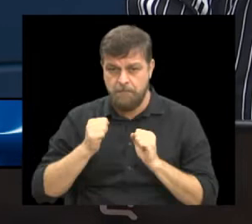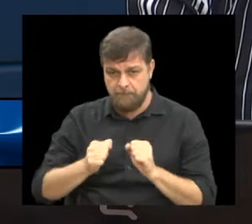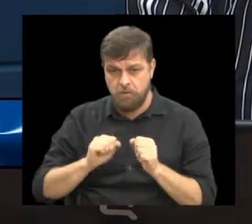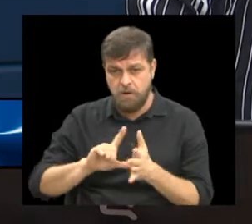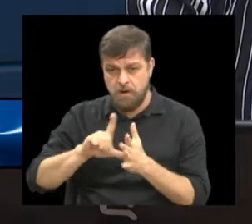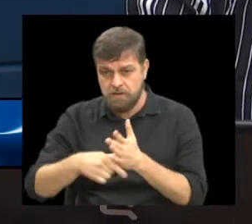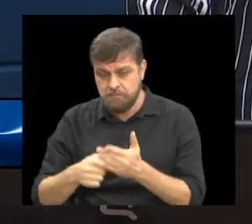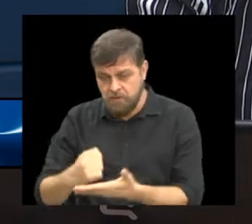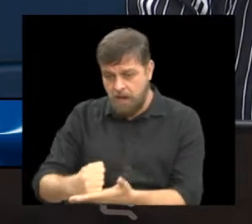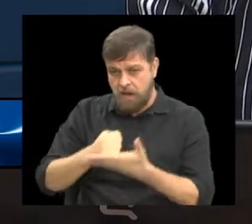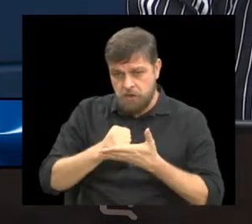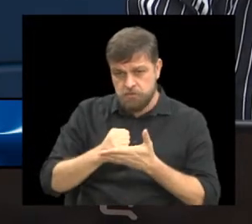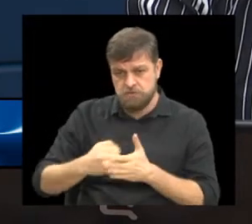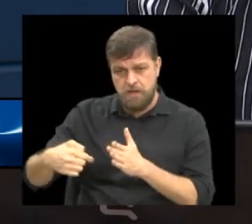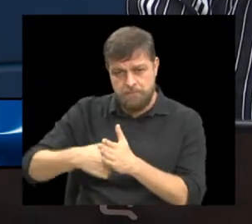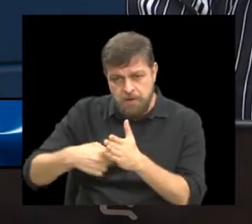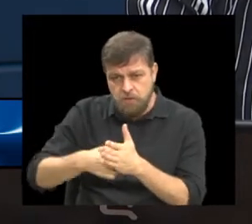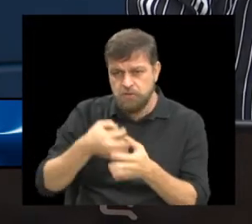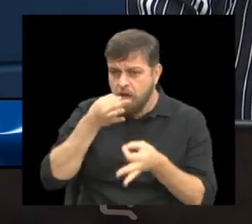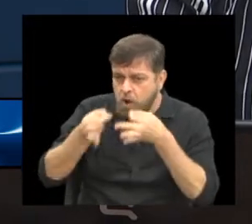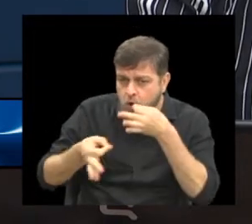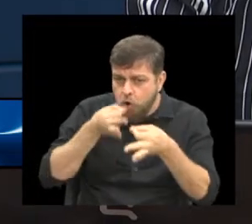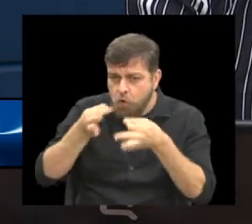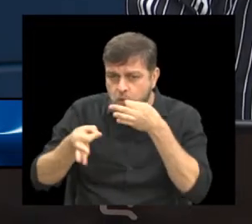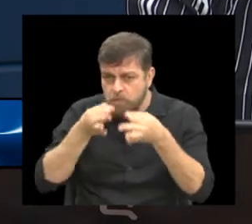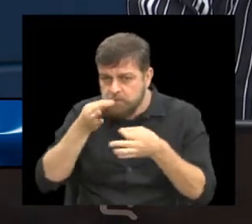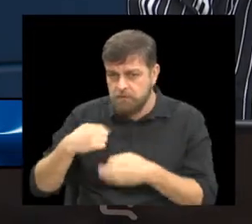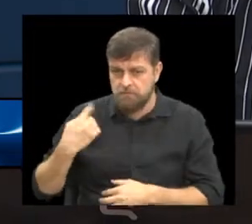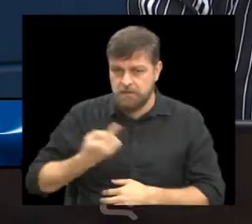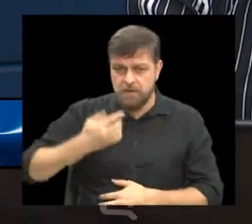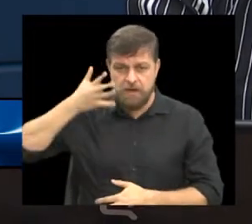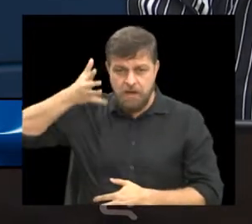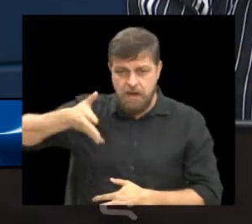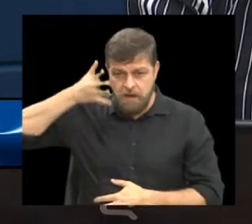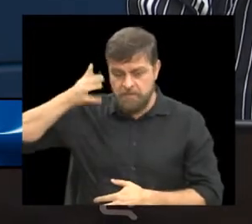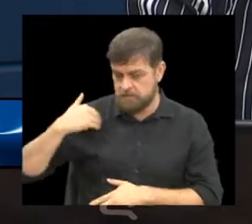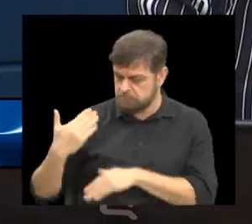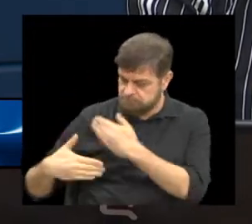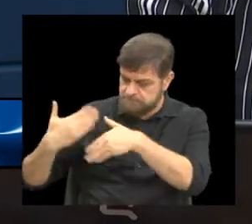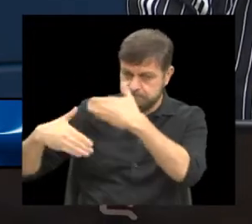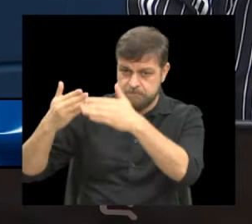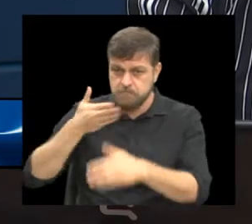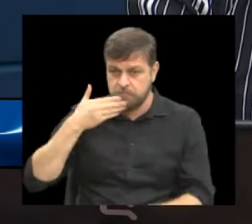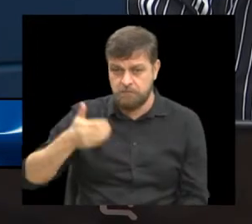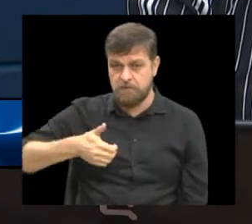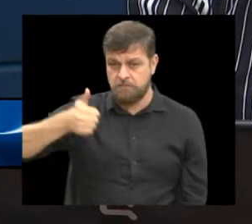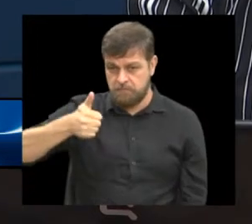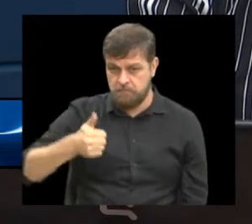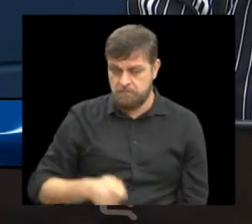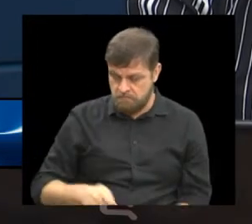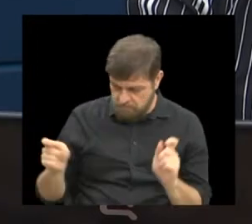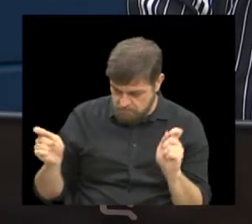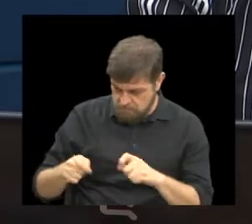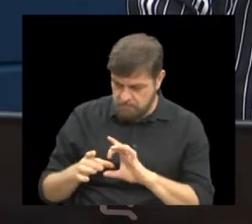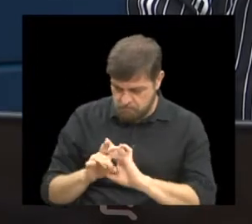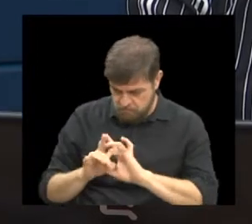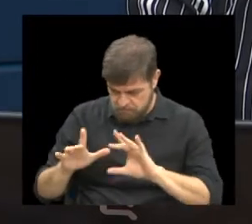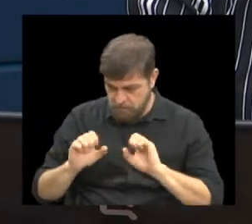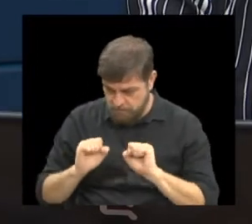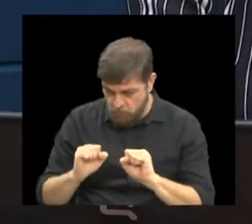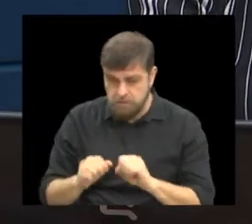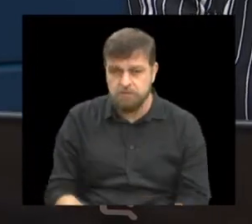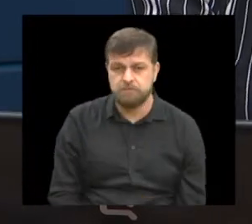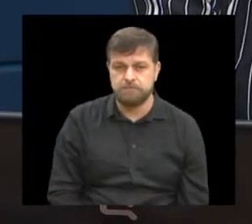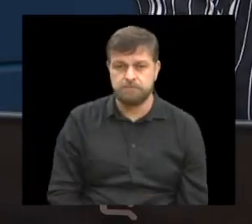inclusive, nos ajudar, falar junto conosco para que essa palestra seja cada vez melhor, vai ser sempre muito útil. A